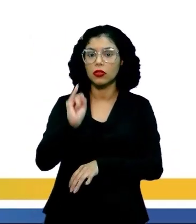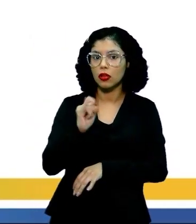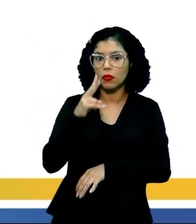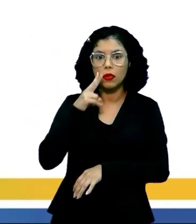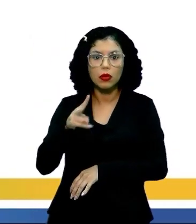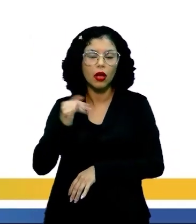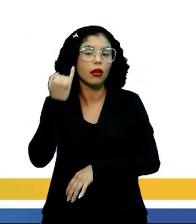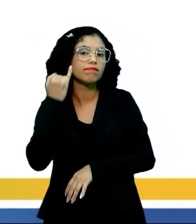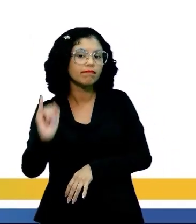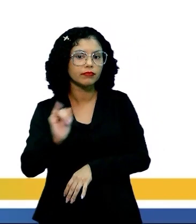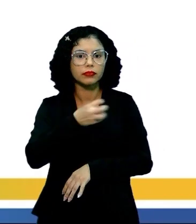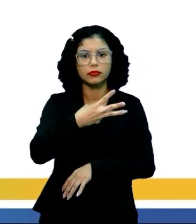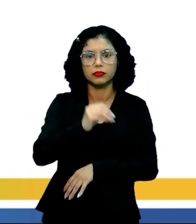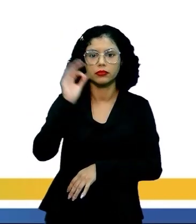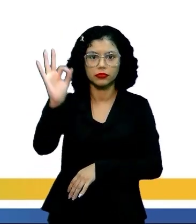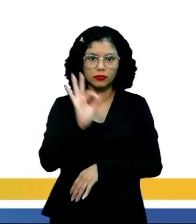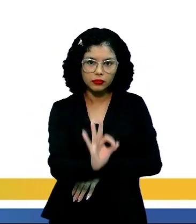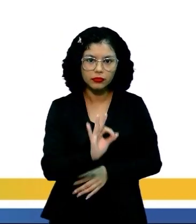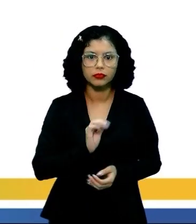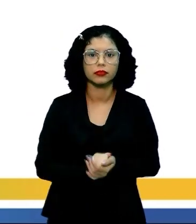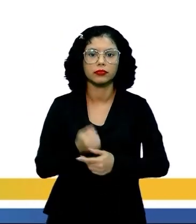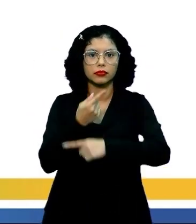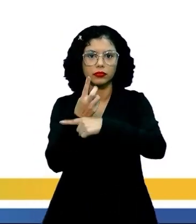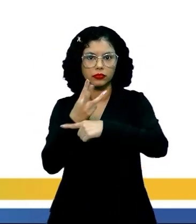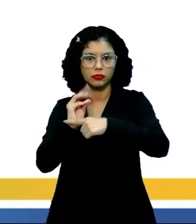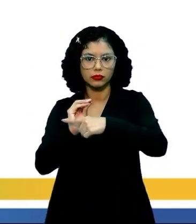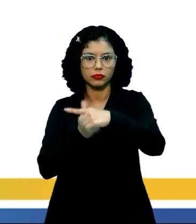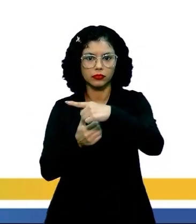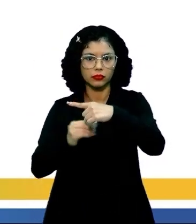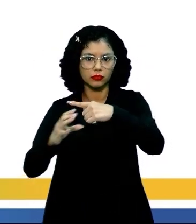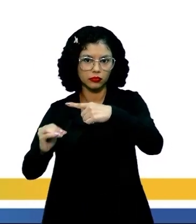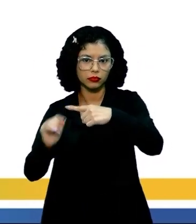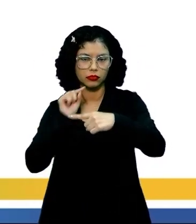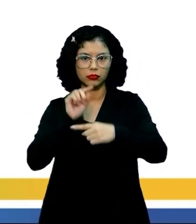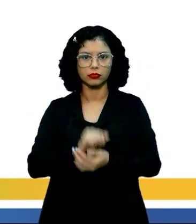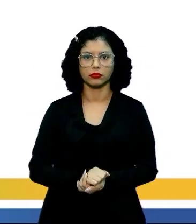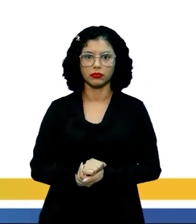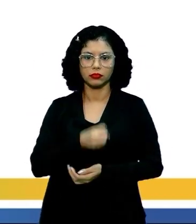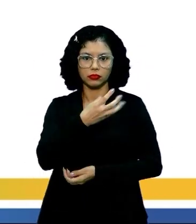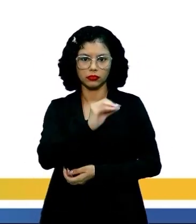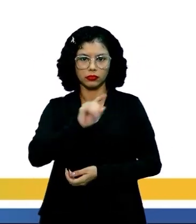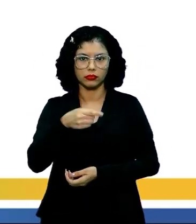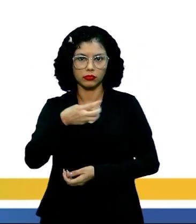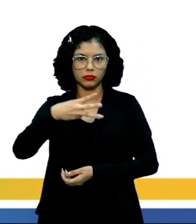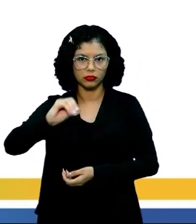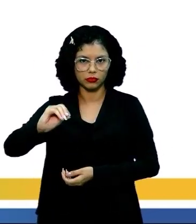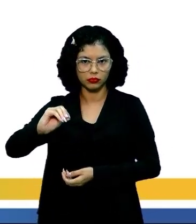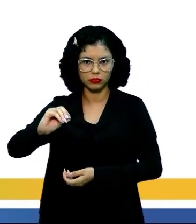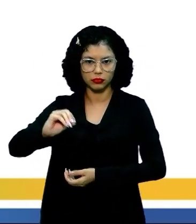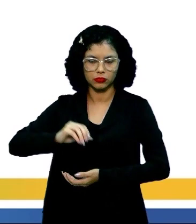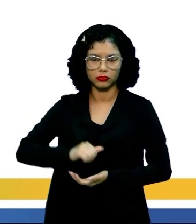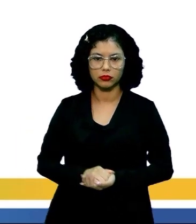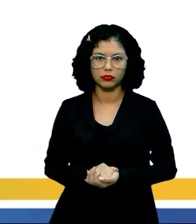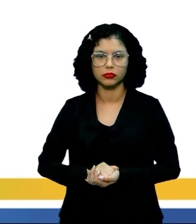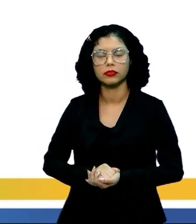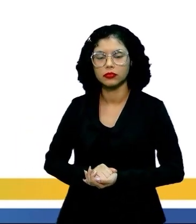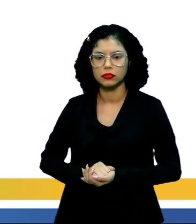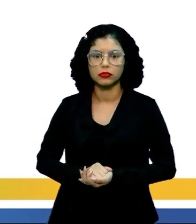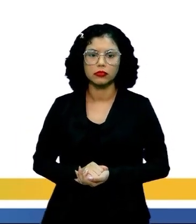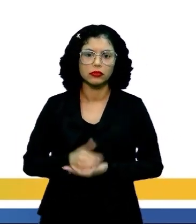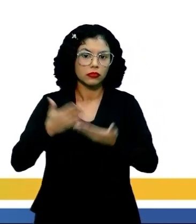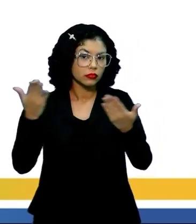analisar a ideia aqui, 30% significa 30 dividido para 100, que é a mesma coisa que